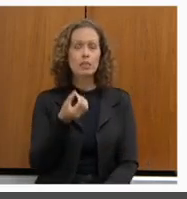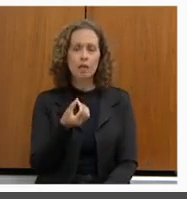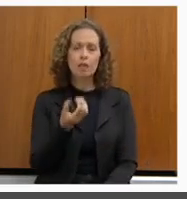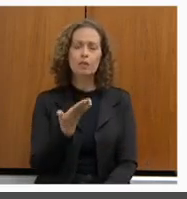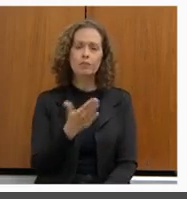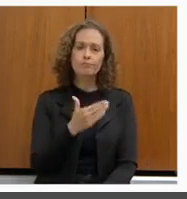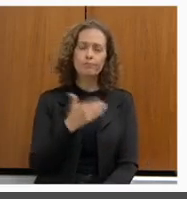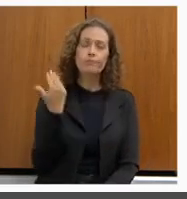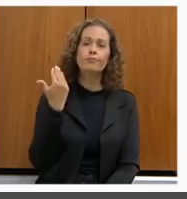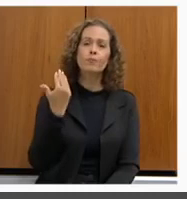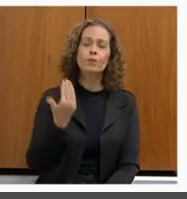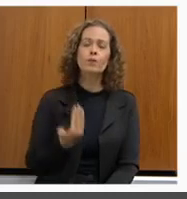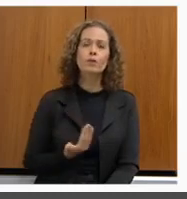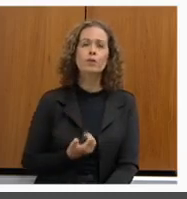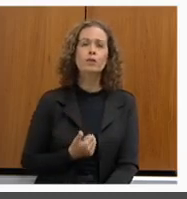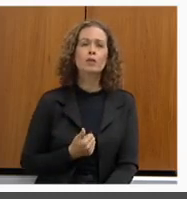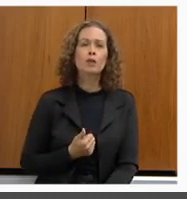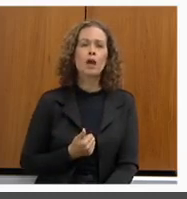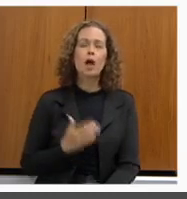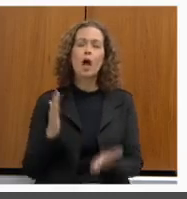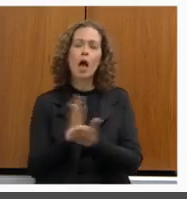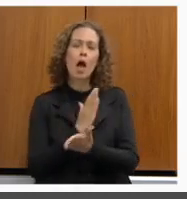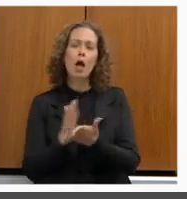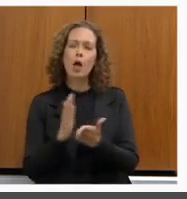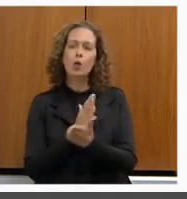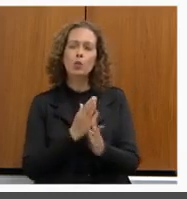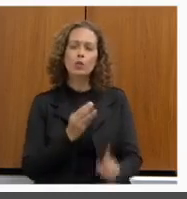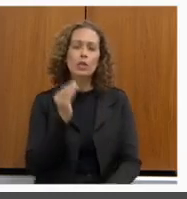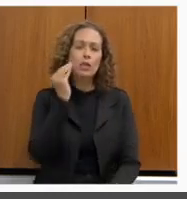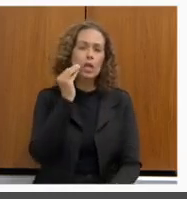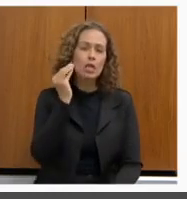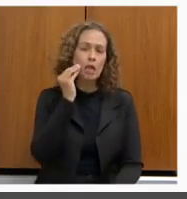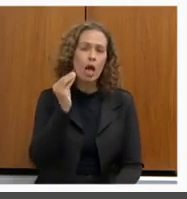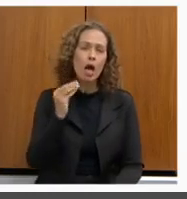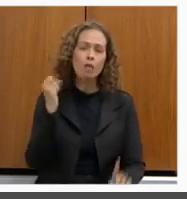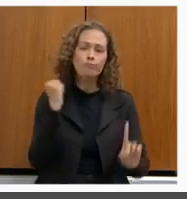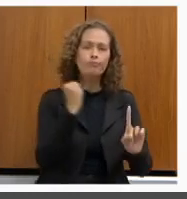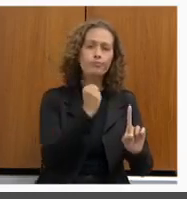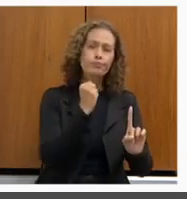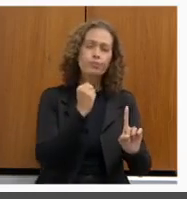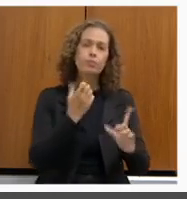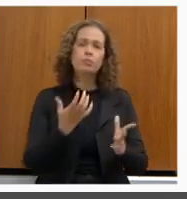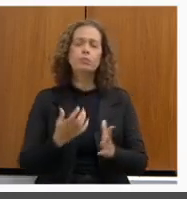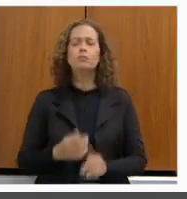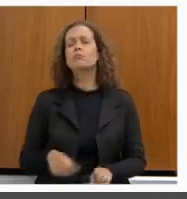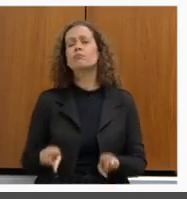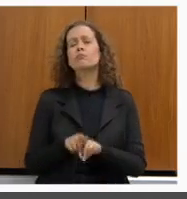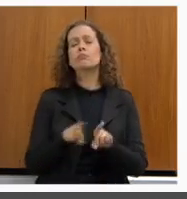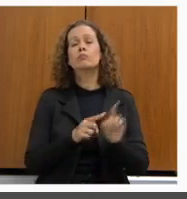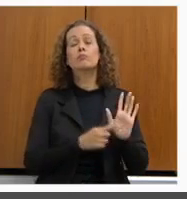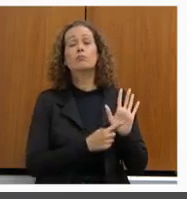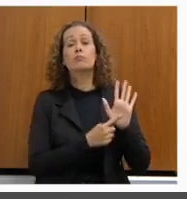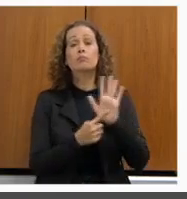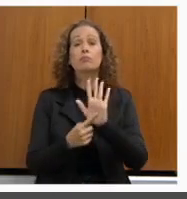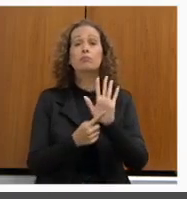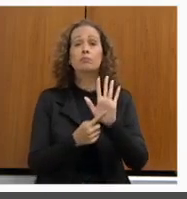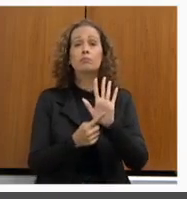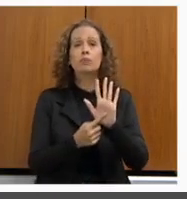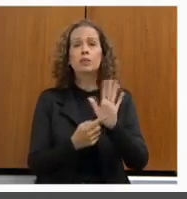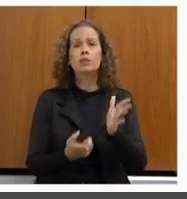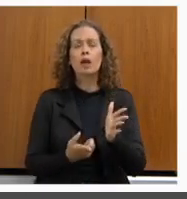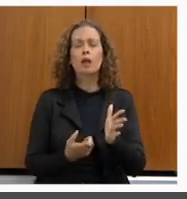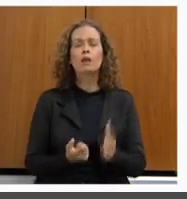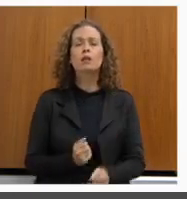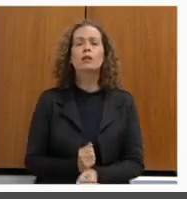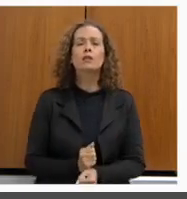81 tentados e aqui quero dar atenção e chamar dar destaque ao número de